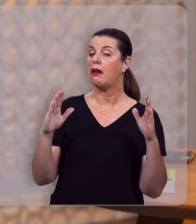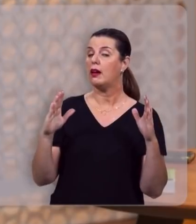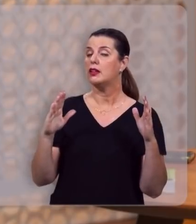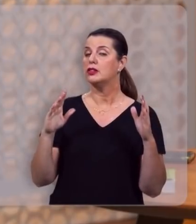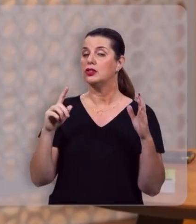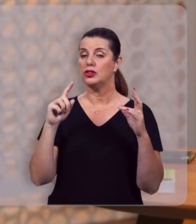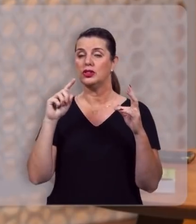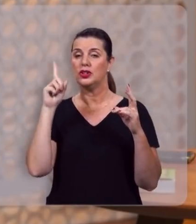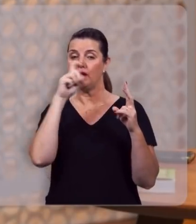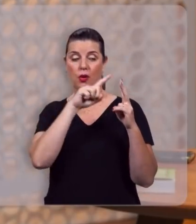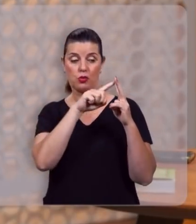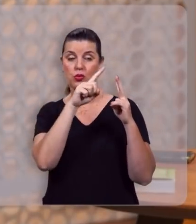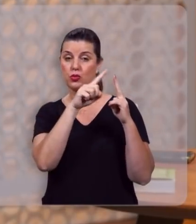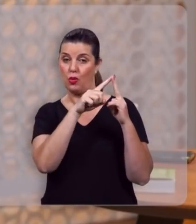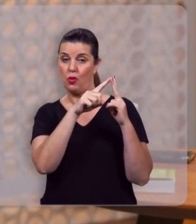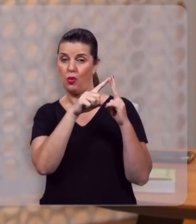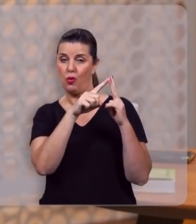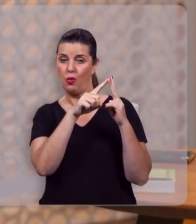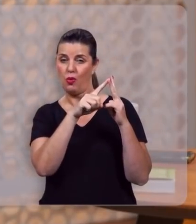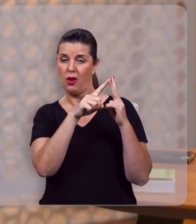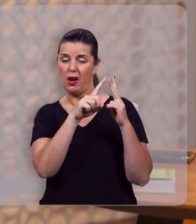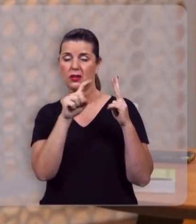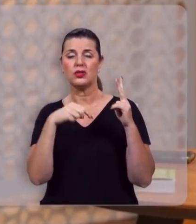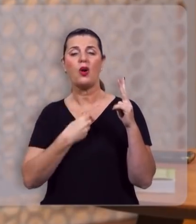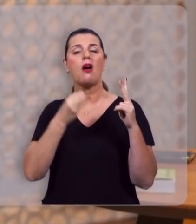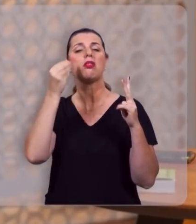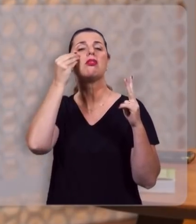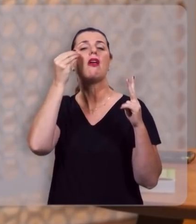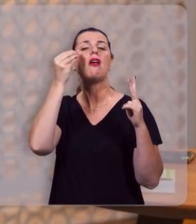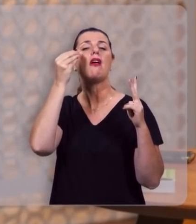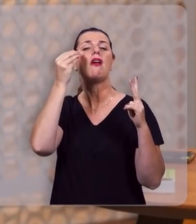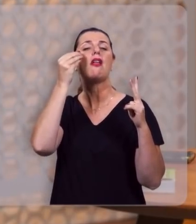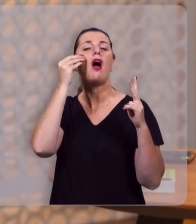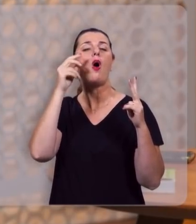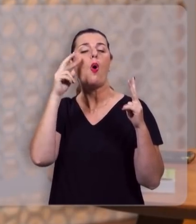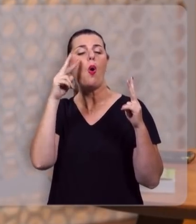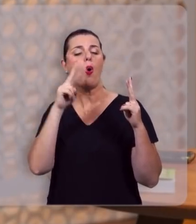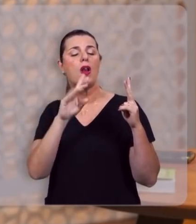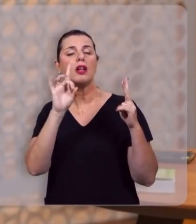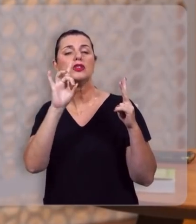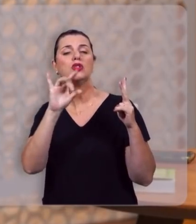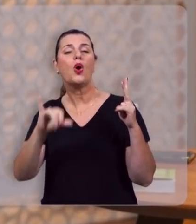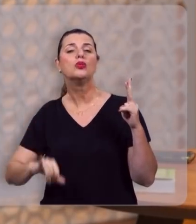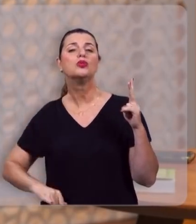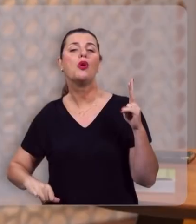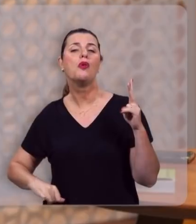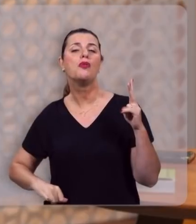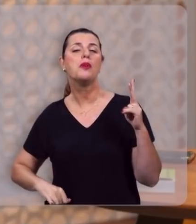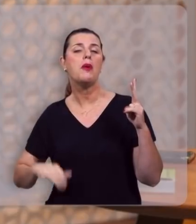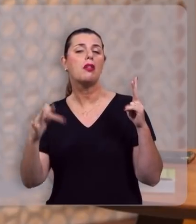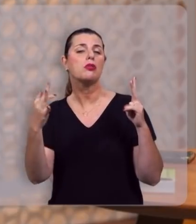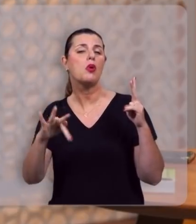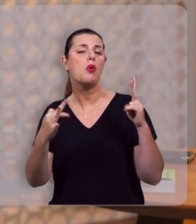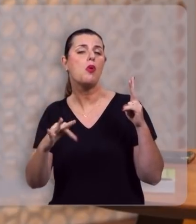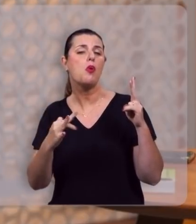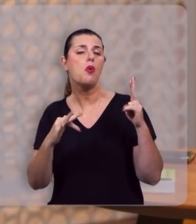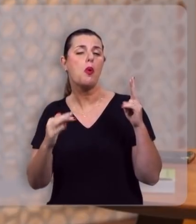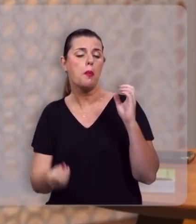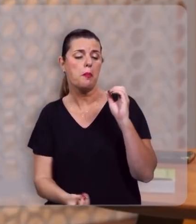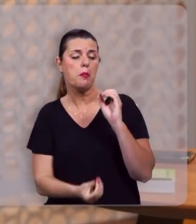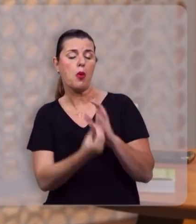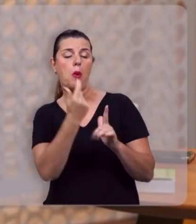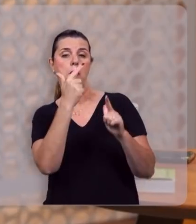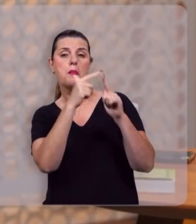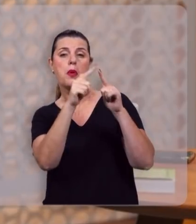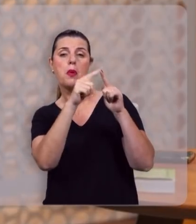duas perspectivas é que nós estamos tentando olhar para o problema do sofrimento, para o problema da dor, para o problema do caos